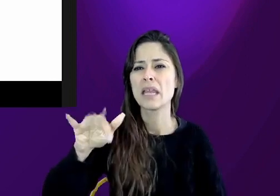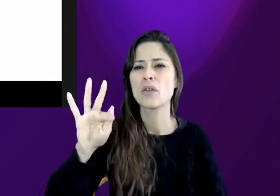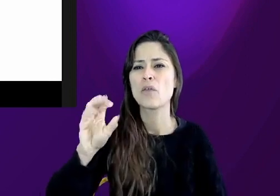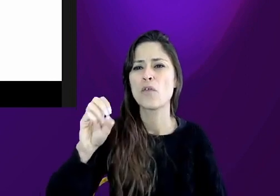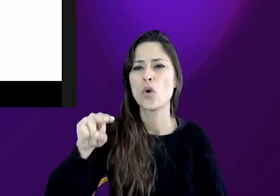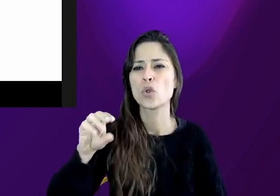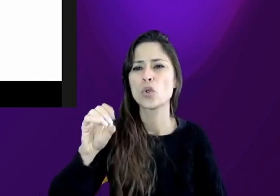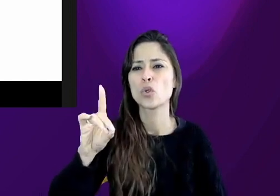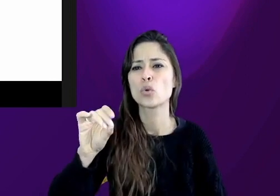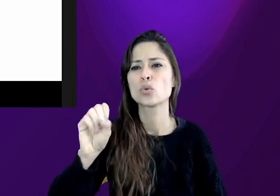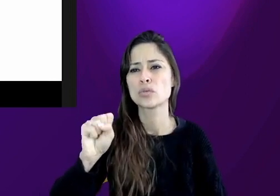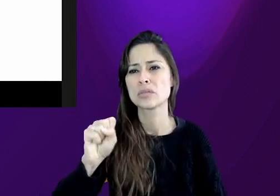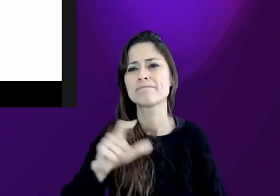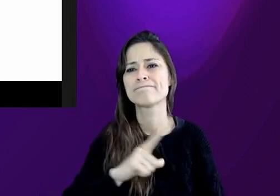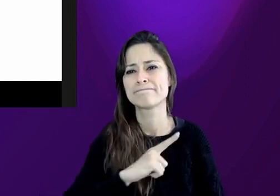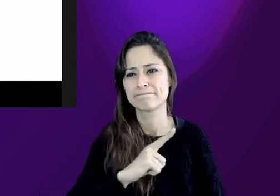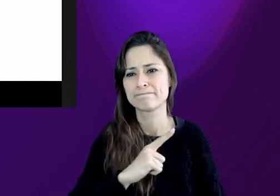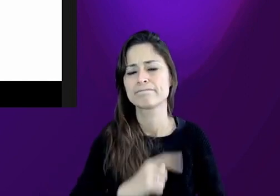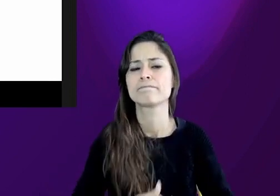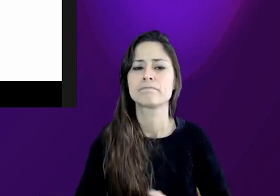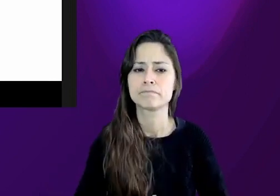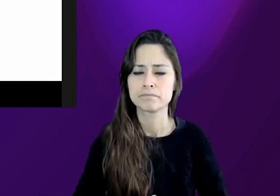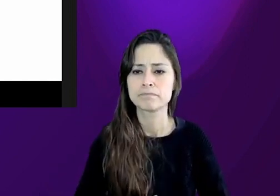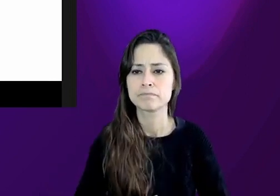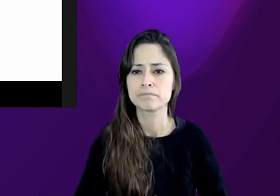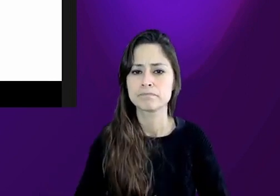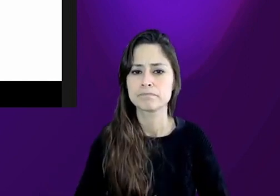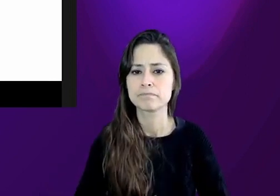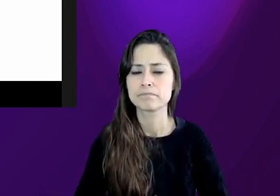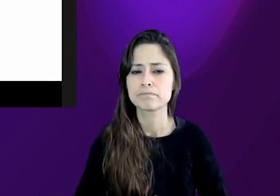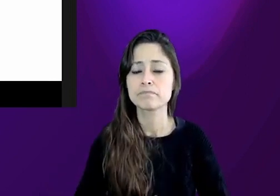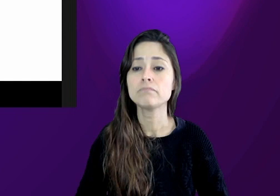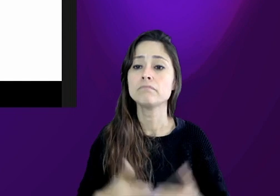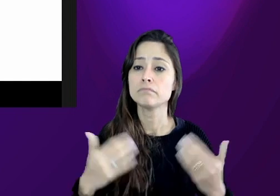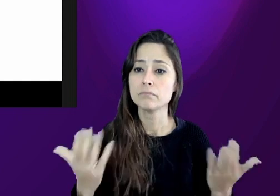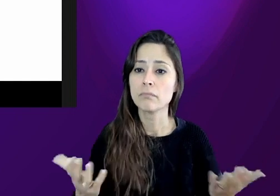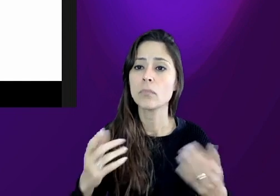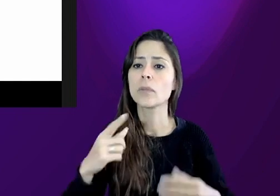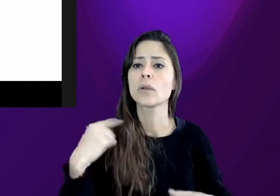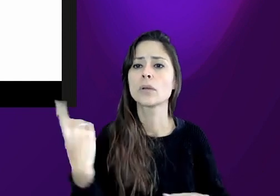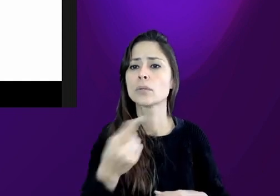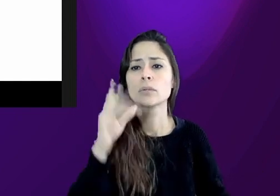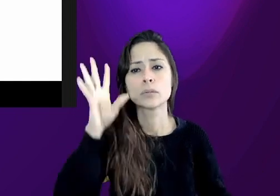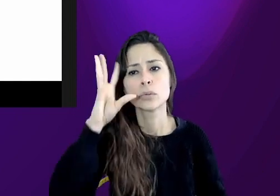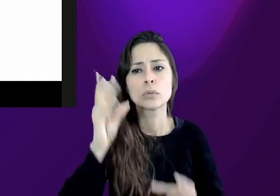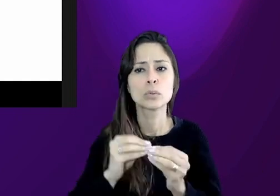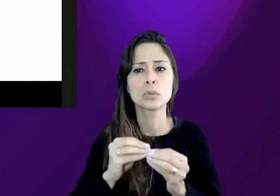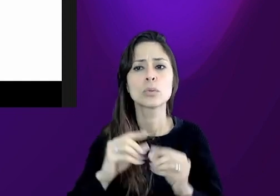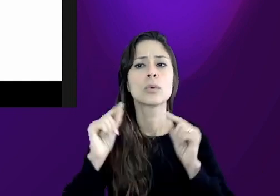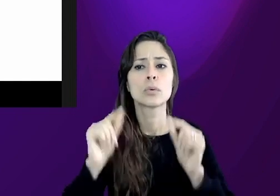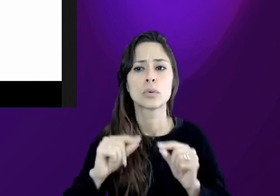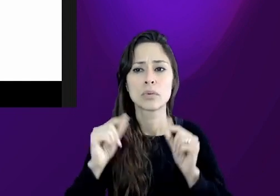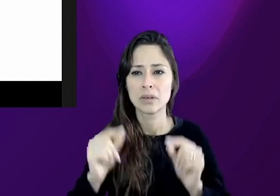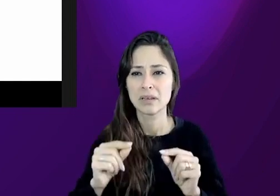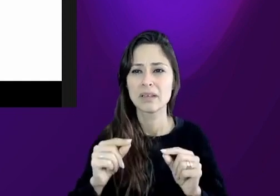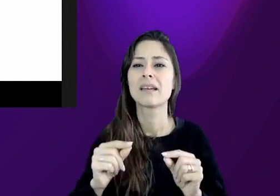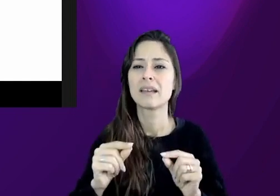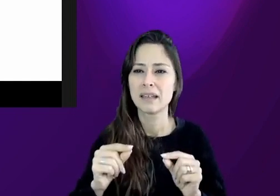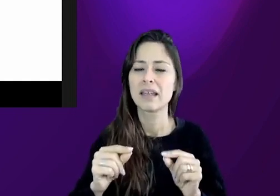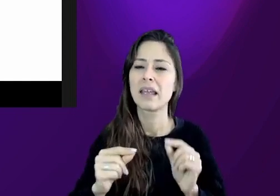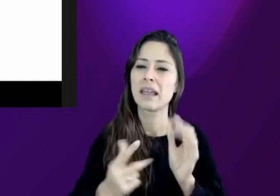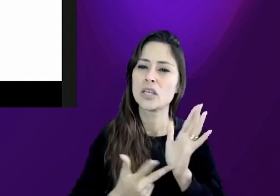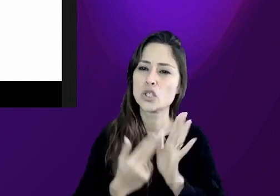os casos foram progredindo. Dessa maneira, o que nós podemos concluir atualmente é que a gastrectomia robótica ainda é